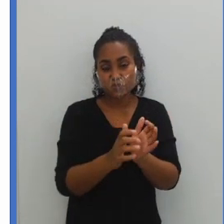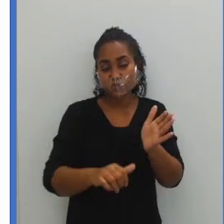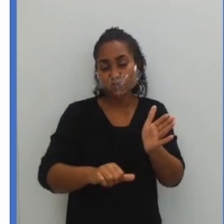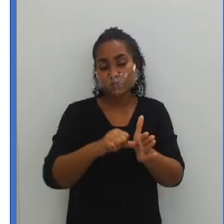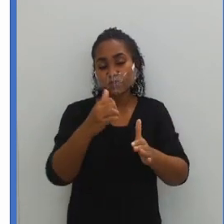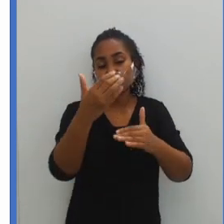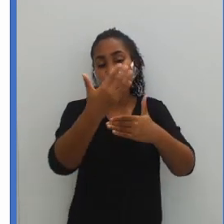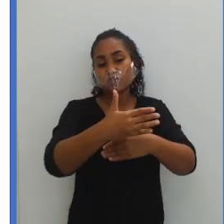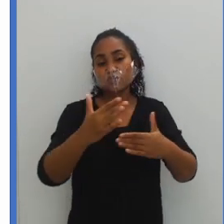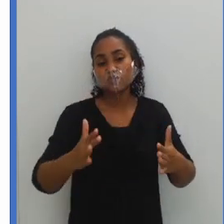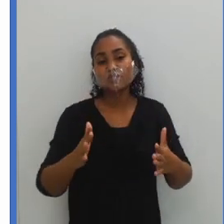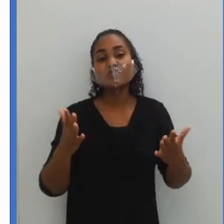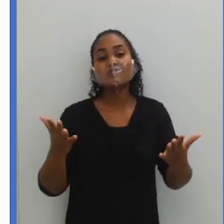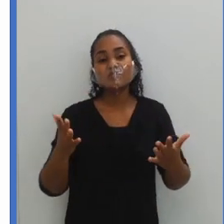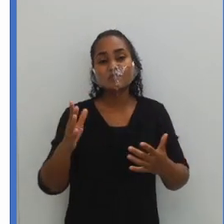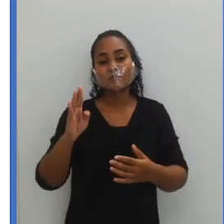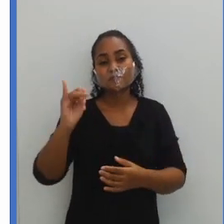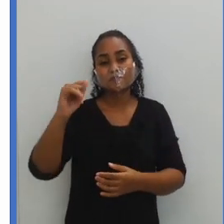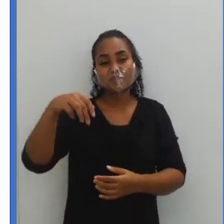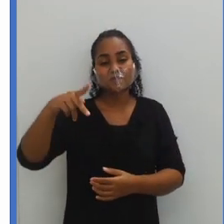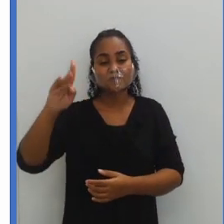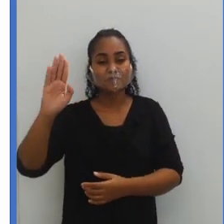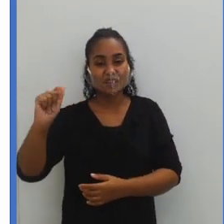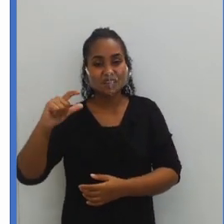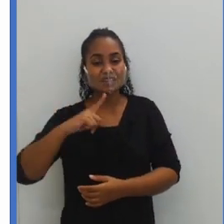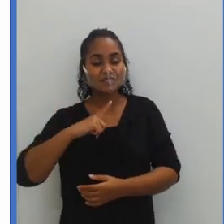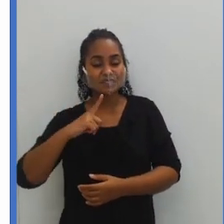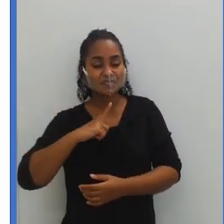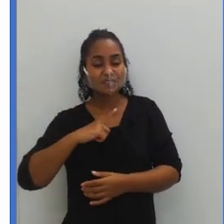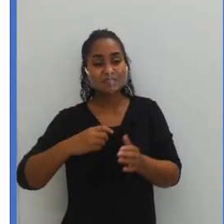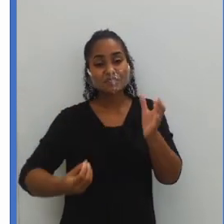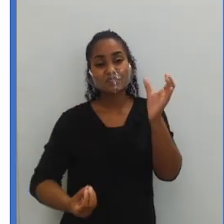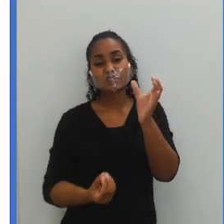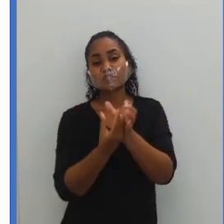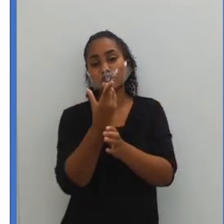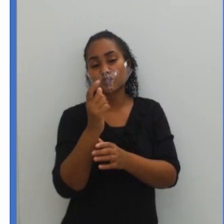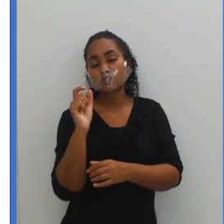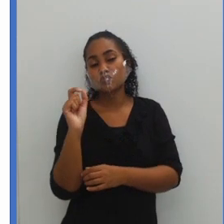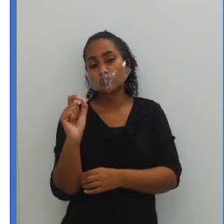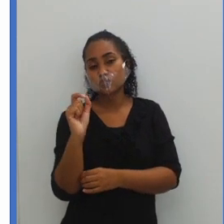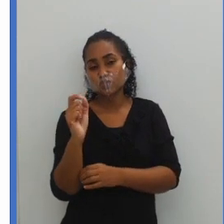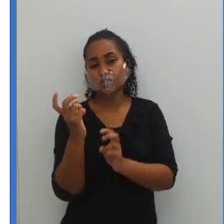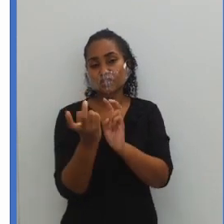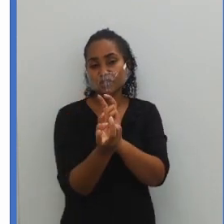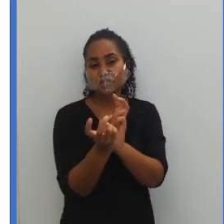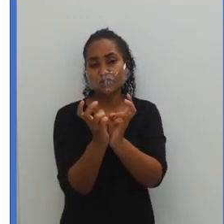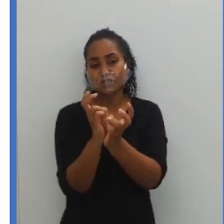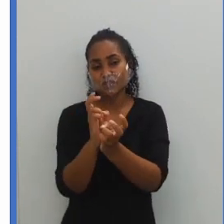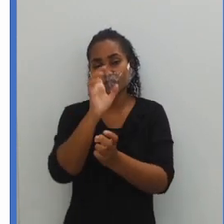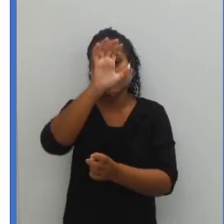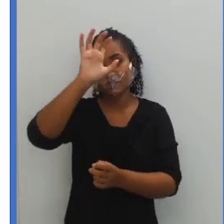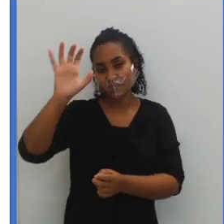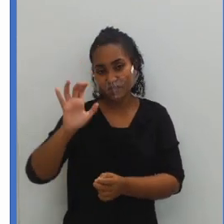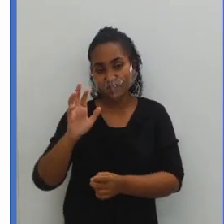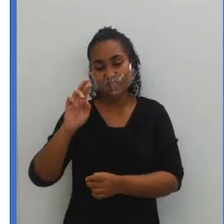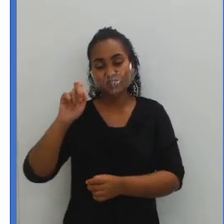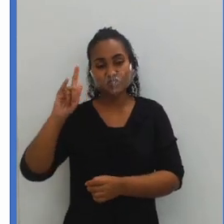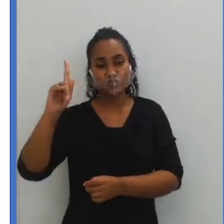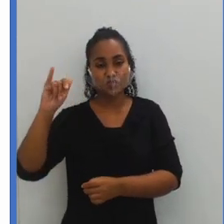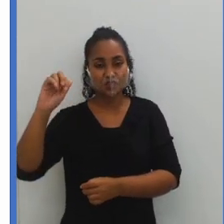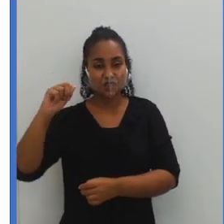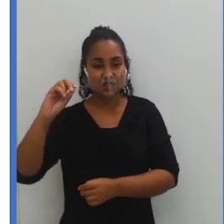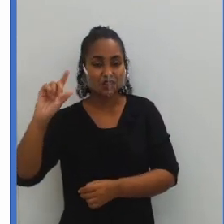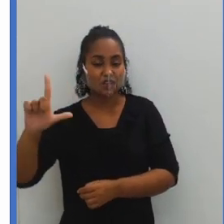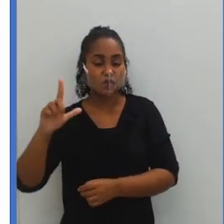numa primeira academia foi o mestre Bimba, que foi justamente aquele criador da capoeira regional,